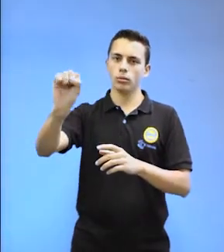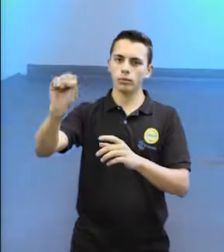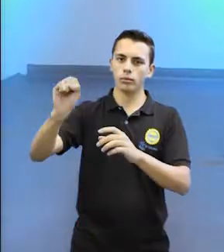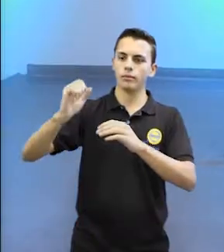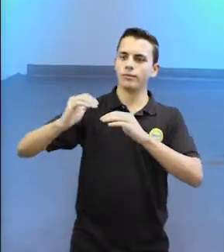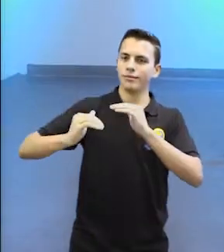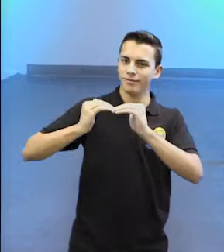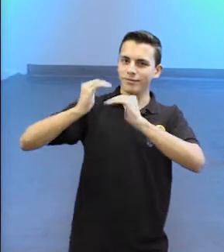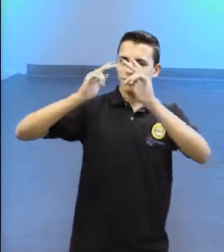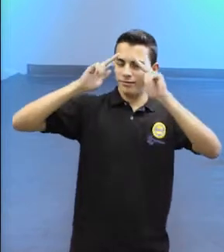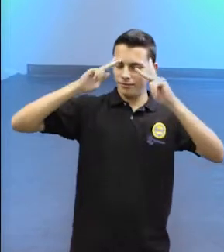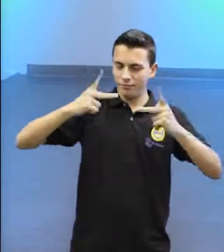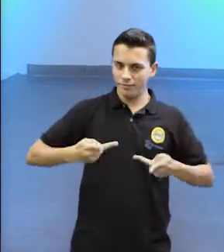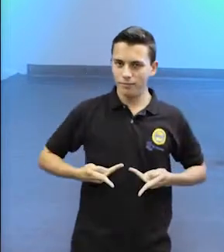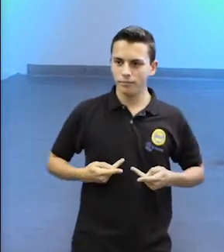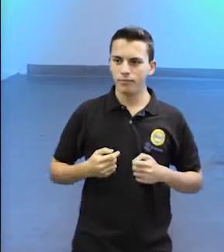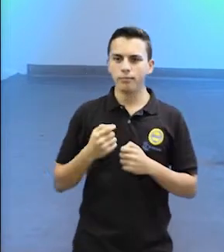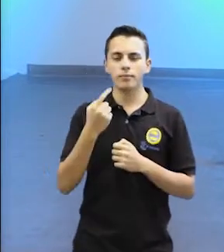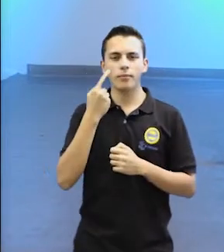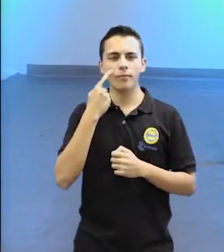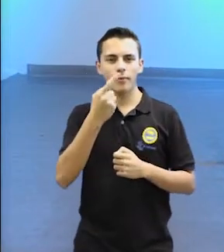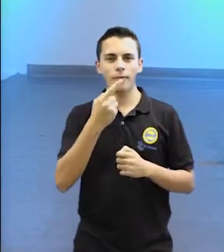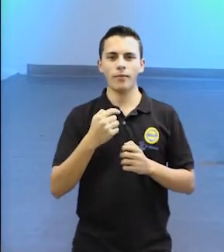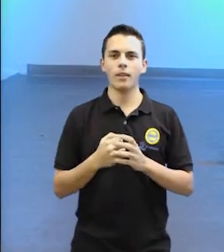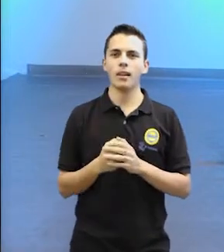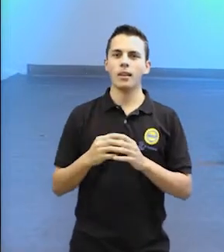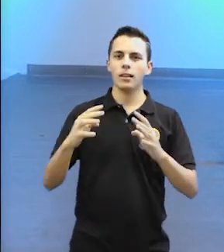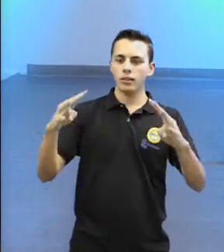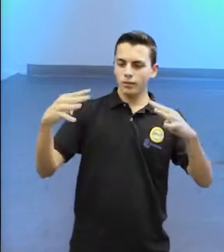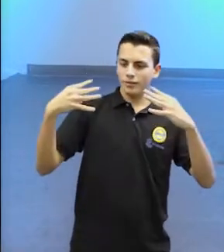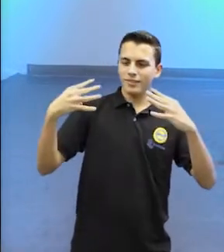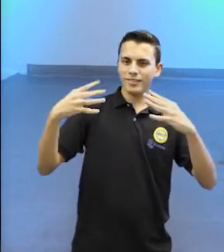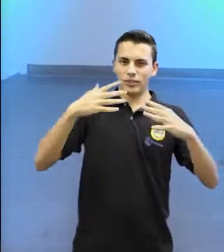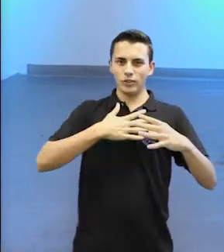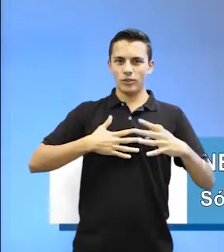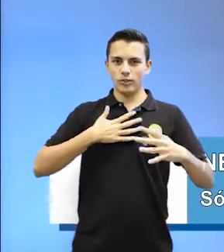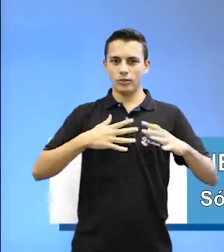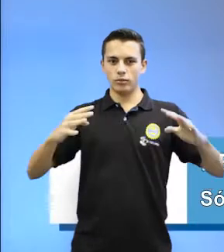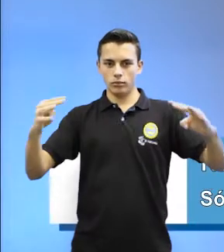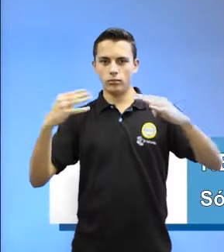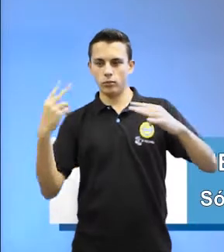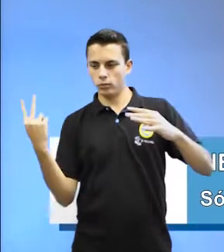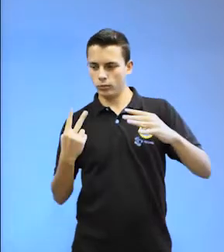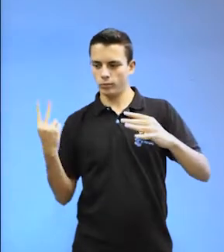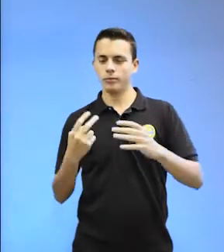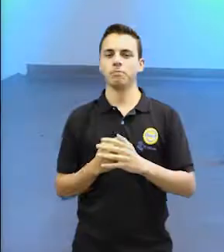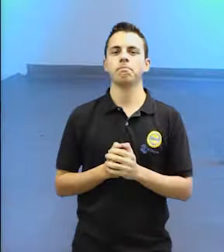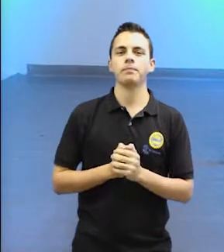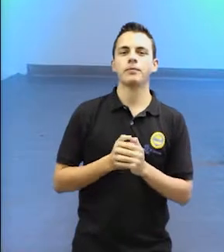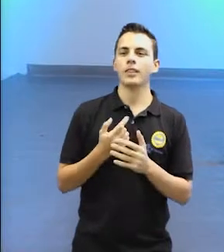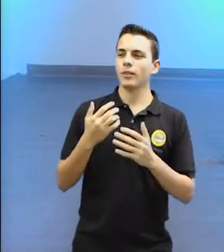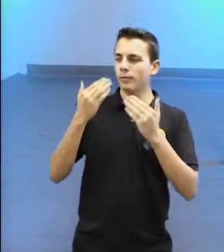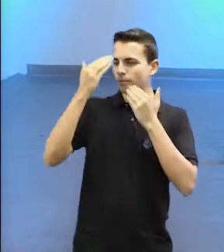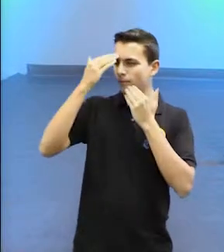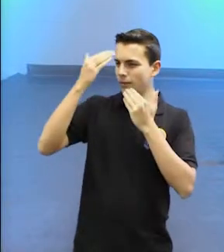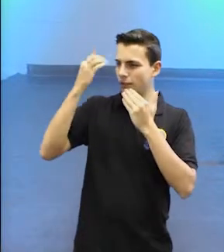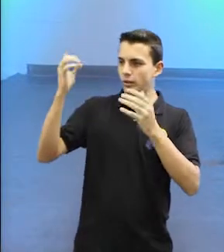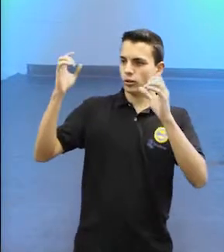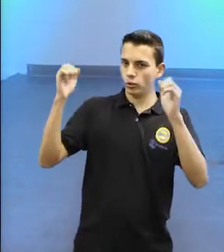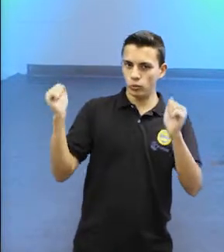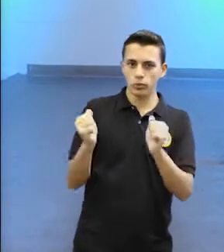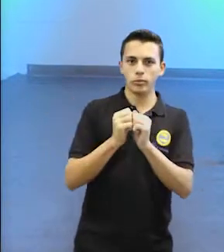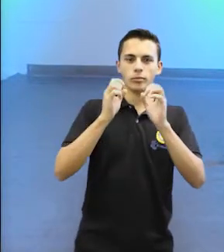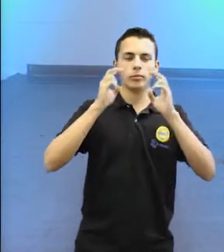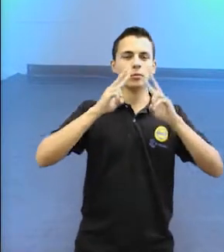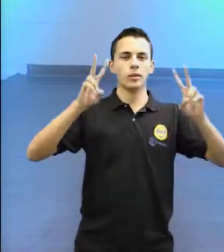assim aparece eu e o Nelson. Nelson, muito obrigado por estar aqui com a gente, no Olhar Especial. E é um prazer,